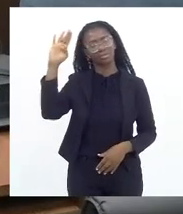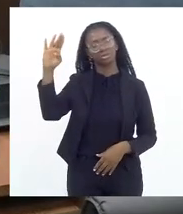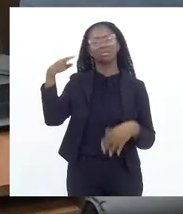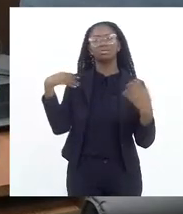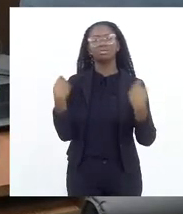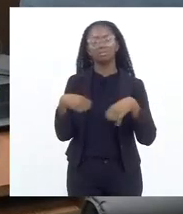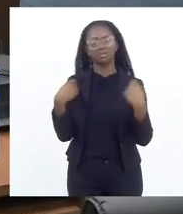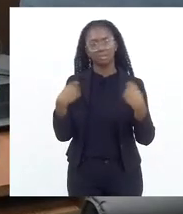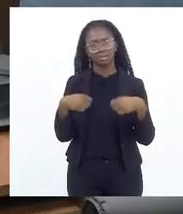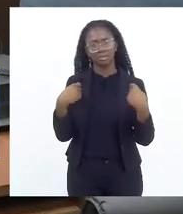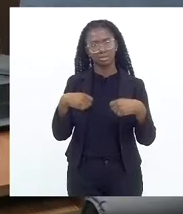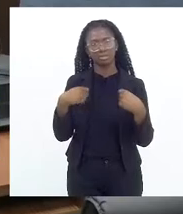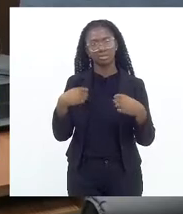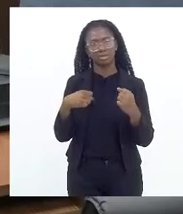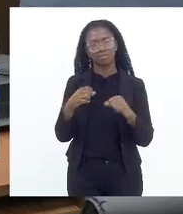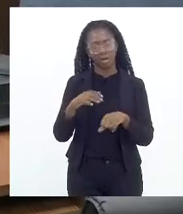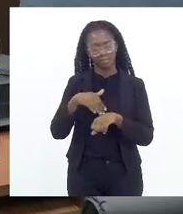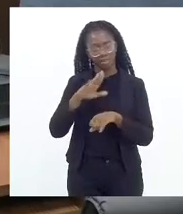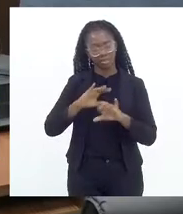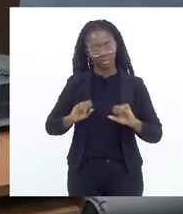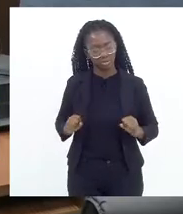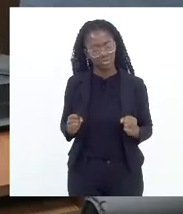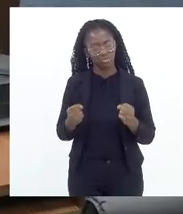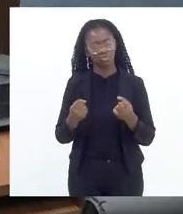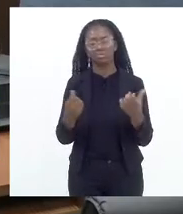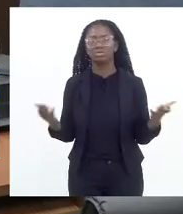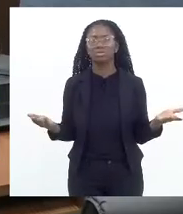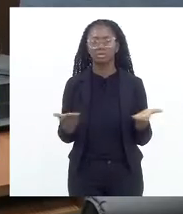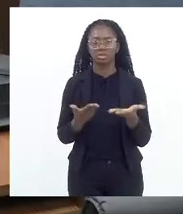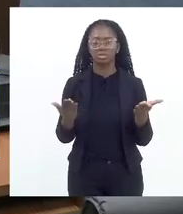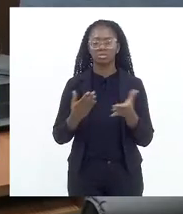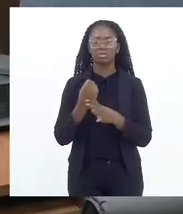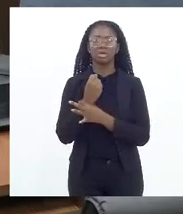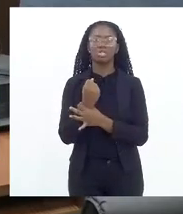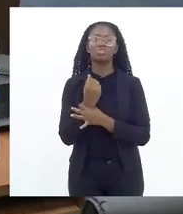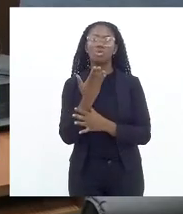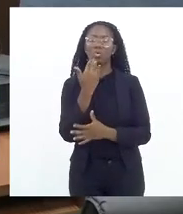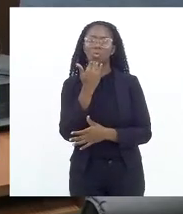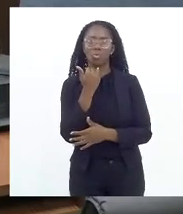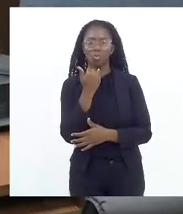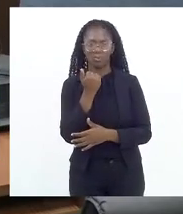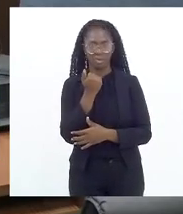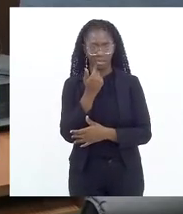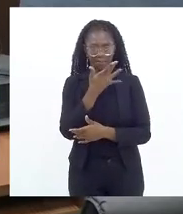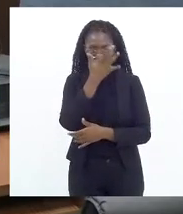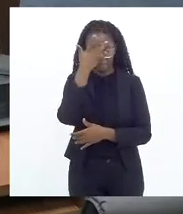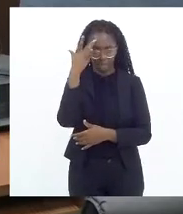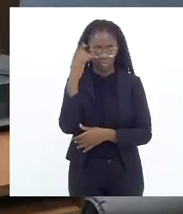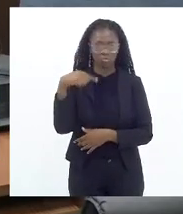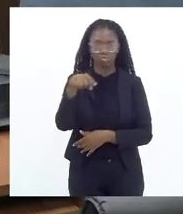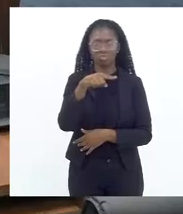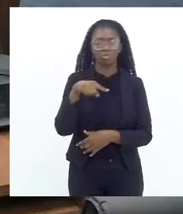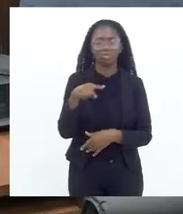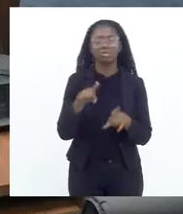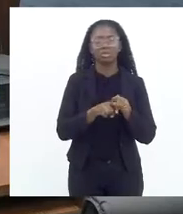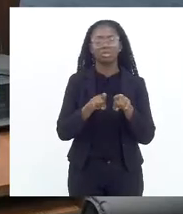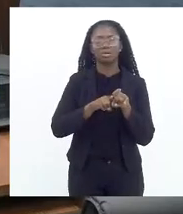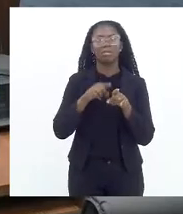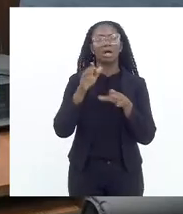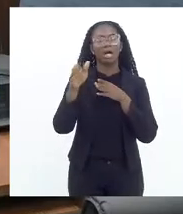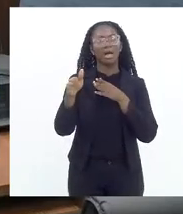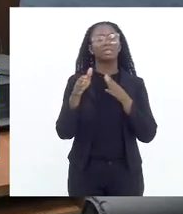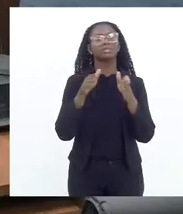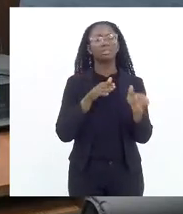ser alvo de um maior empenho nesse momento, como garantir comida na mesa das pessoas, garantir acesso ao